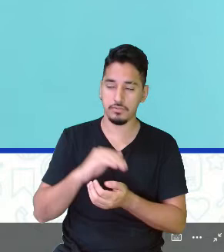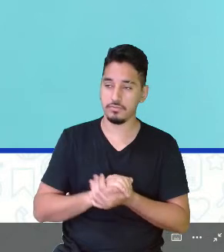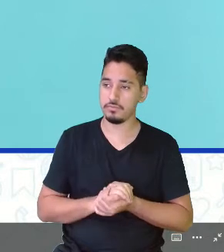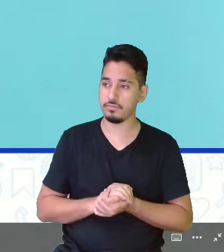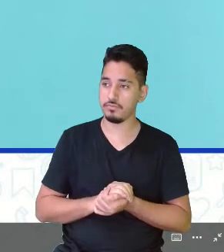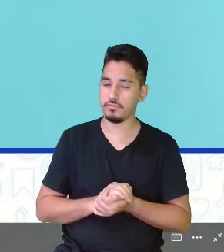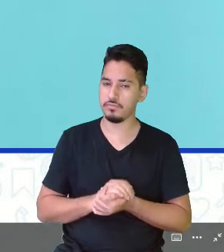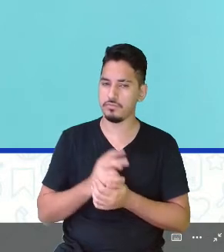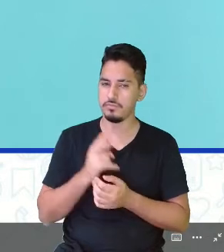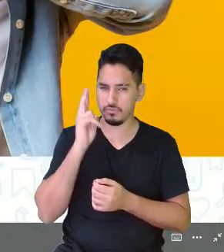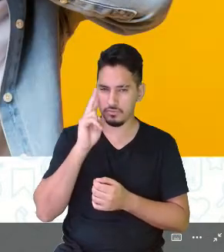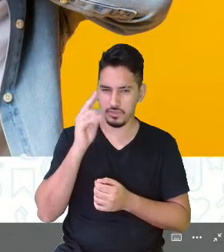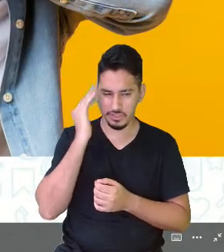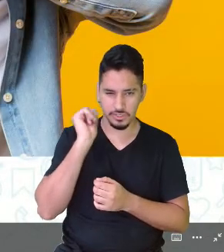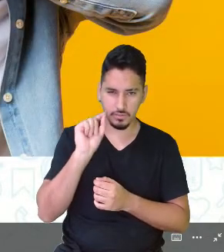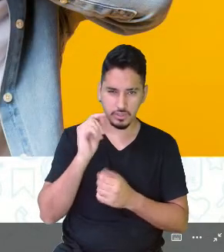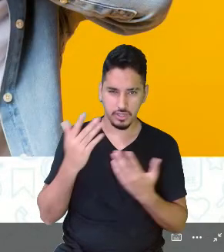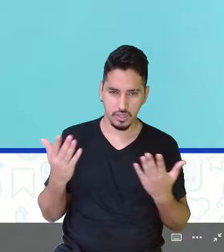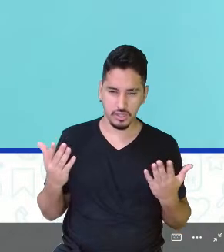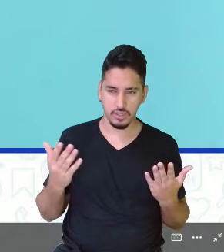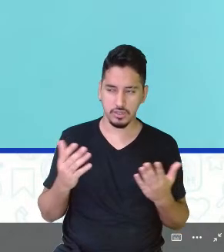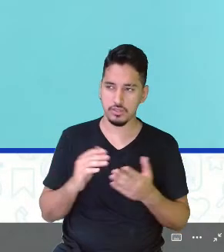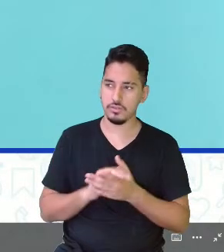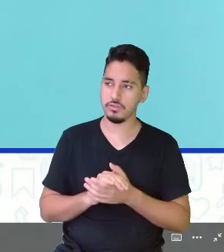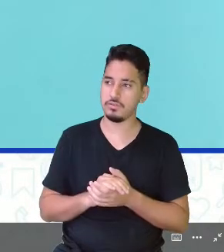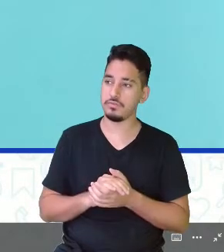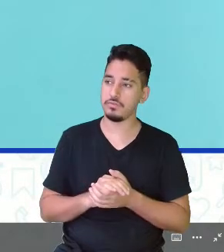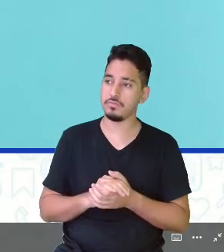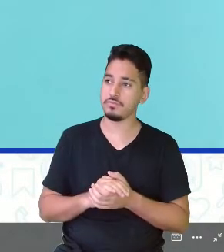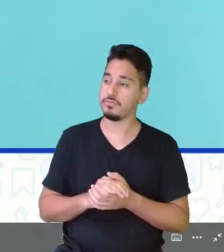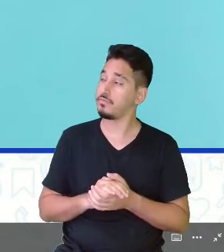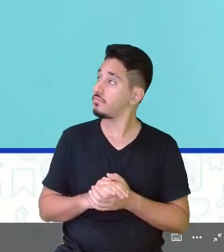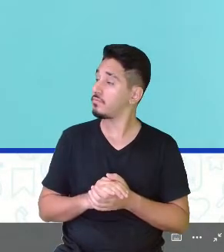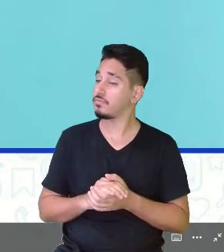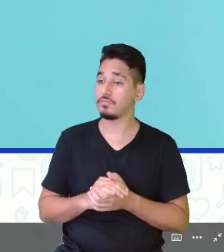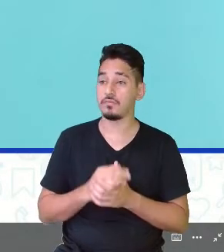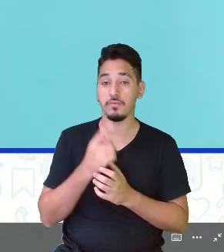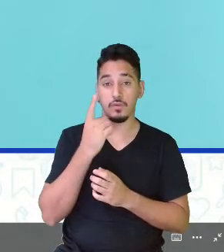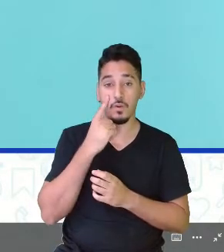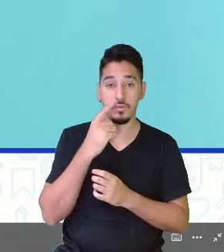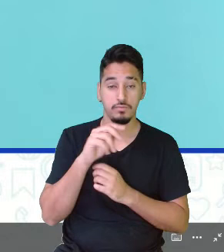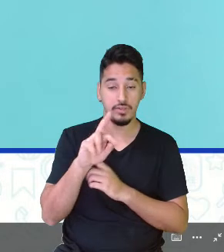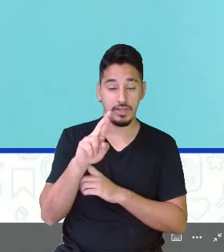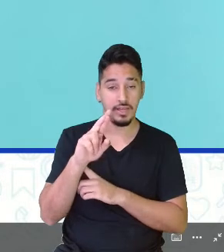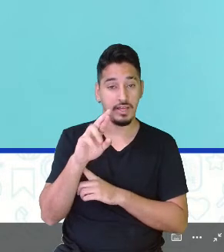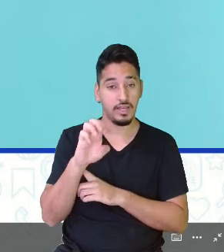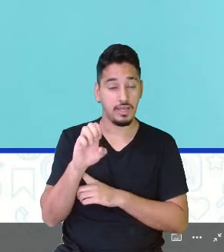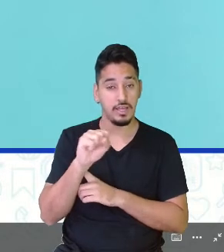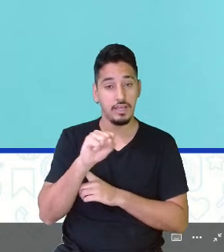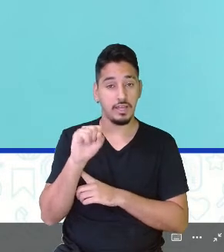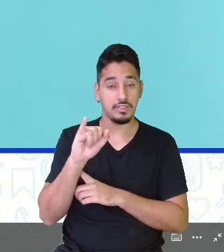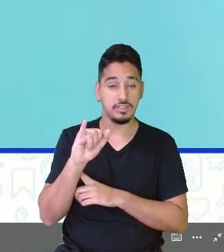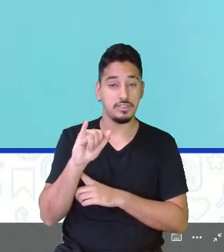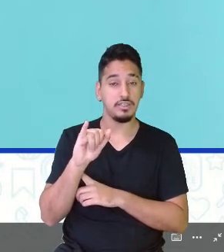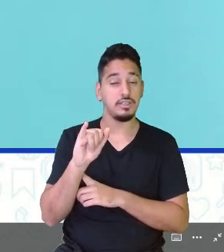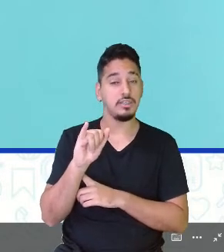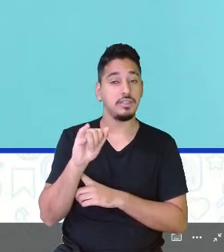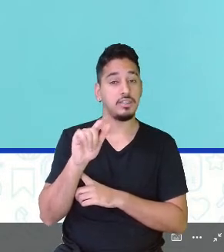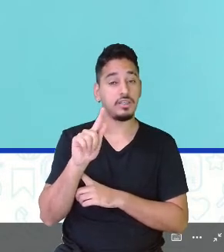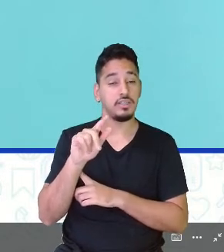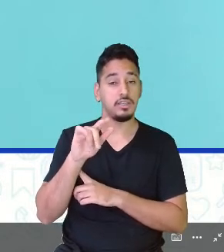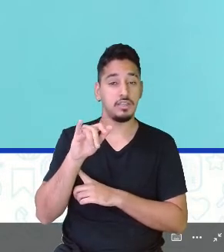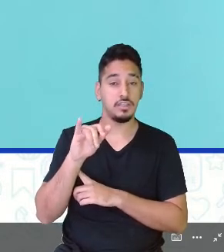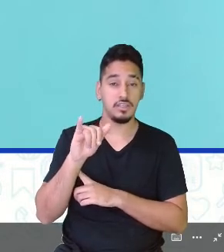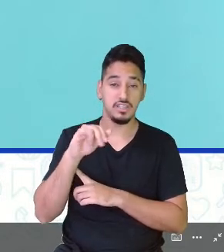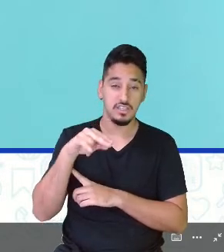Não sabe, né? E eu, na verdade, eu comecei isso aqui e eu não terminei. Mas ressignificar, e por que ressignificar? Ressignificar é dar